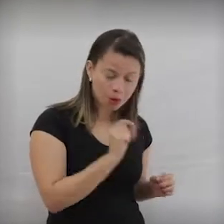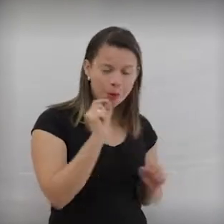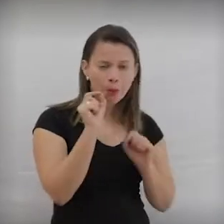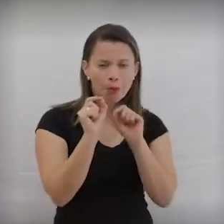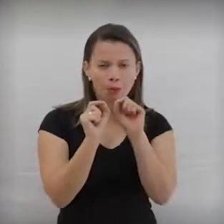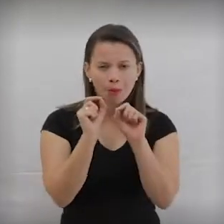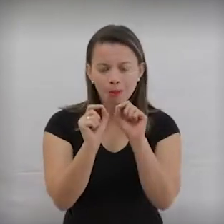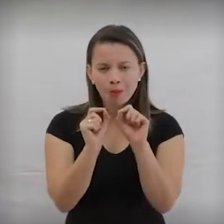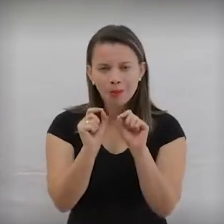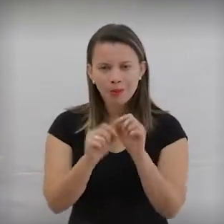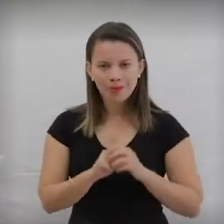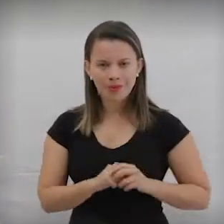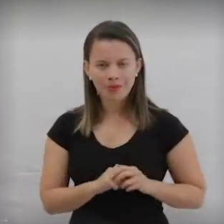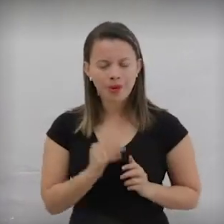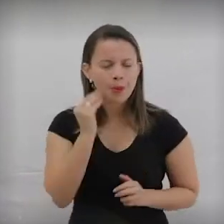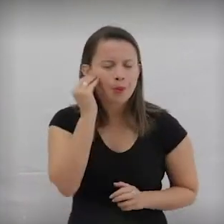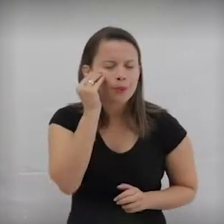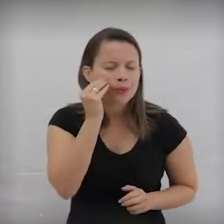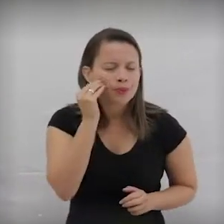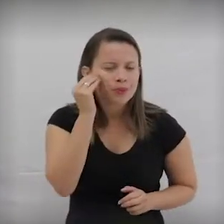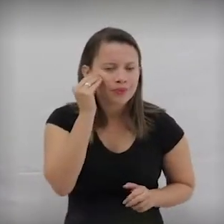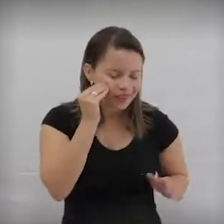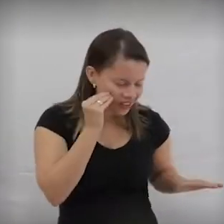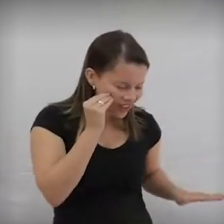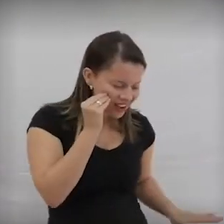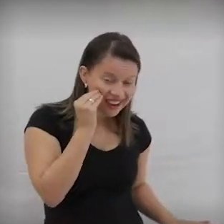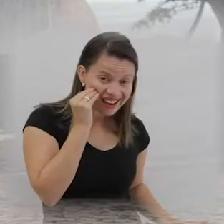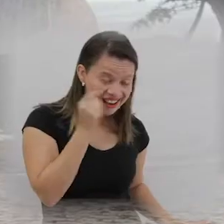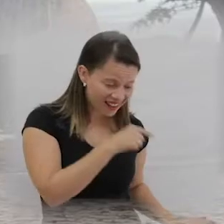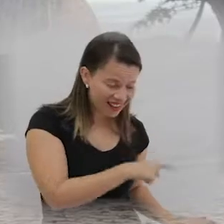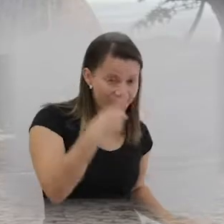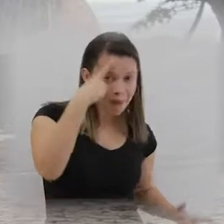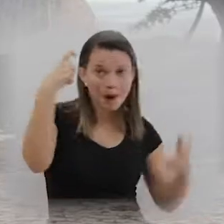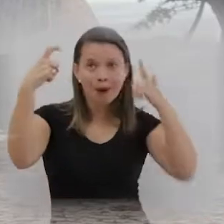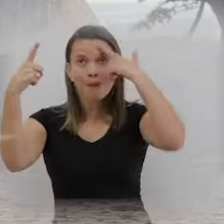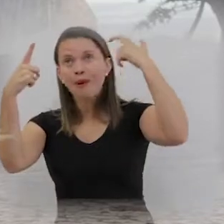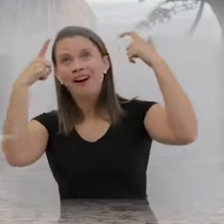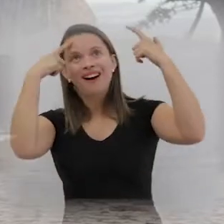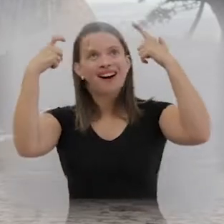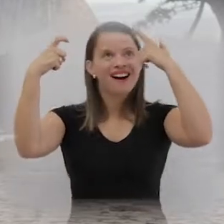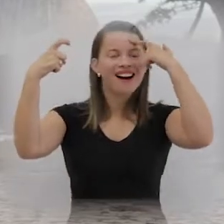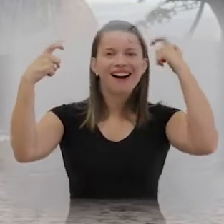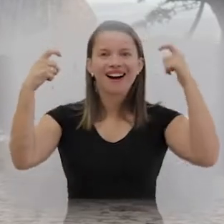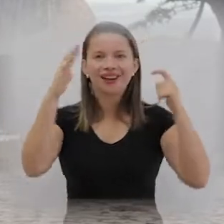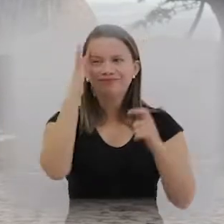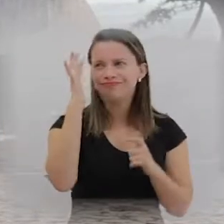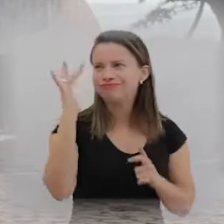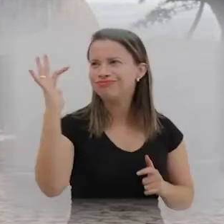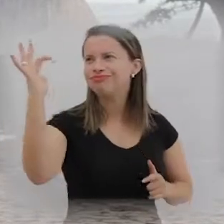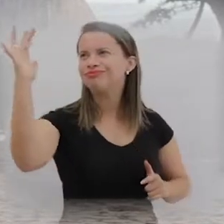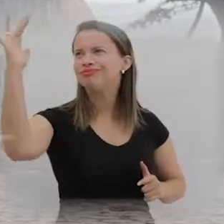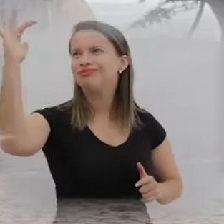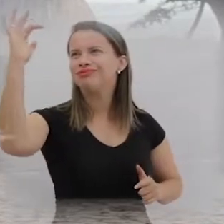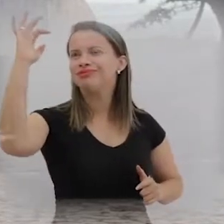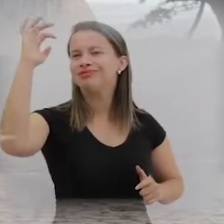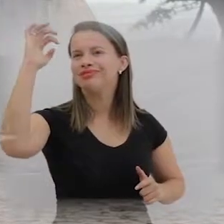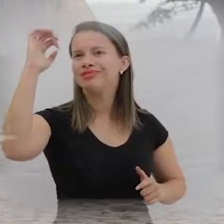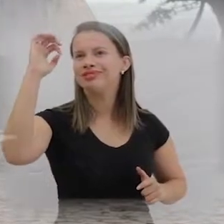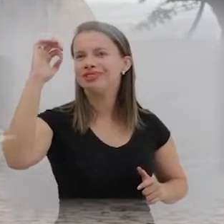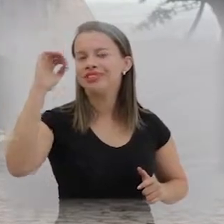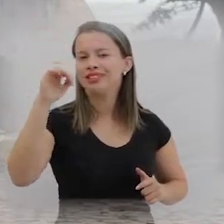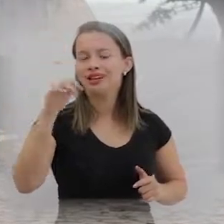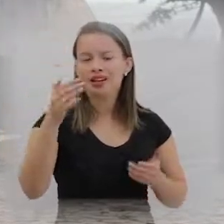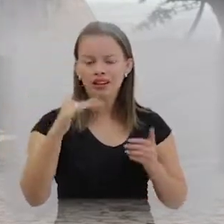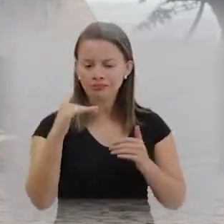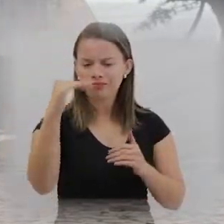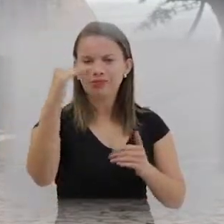novo, dessa experiência de liberdade e de criação. O tesouro adormecido da sua própria infância,